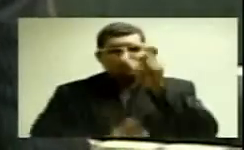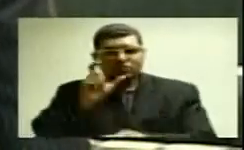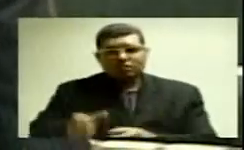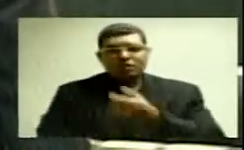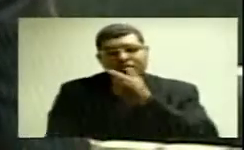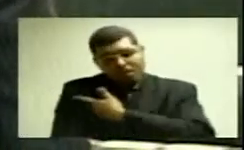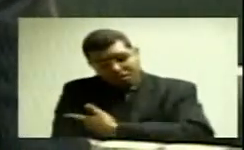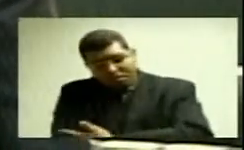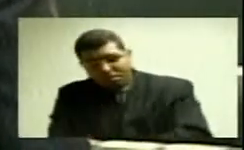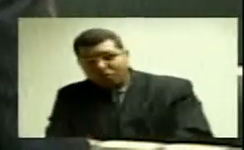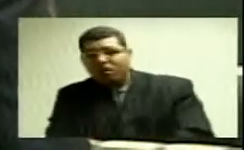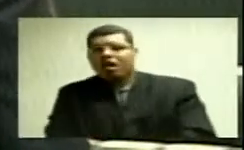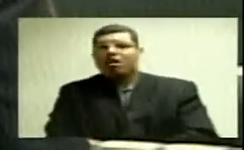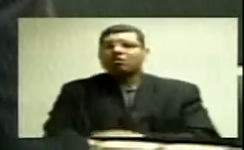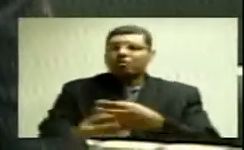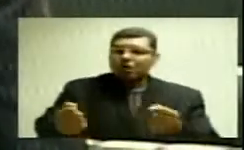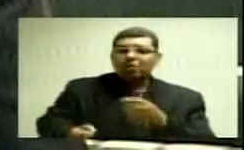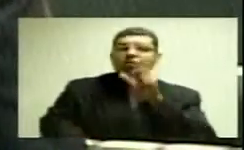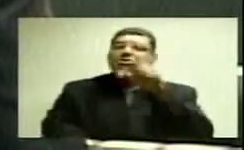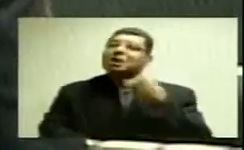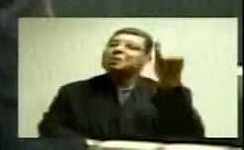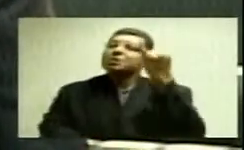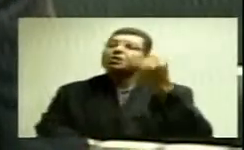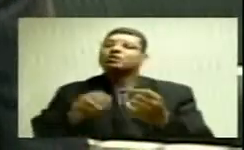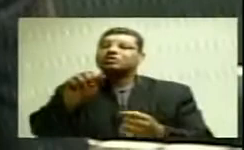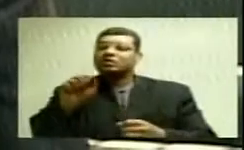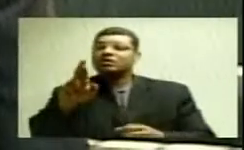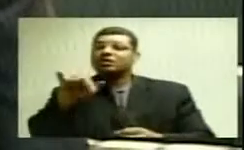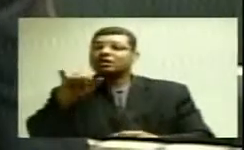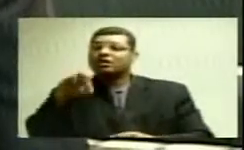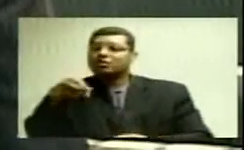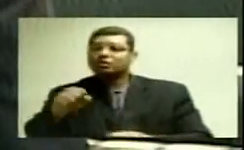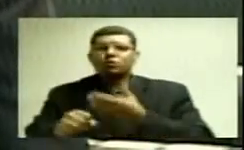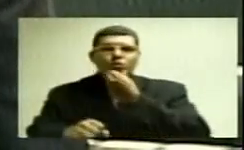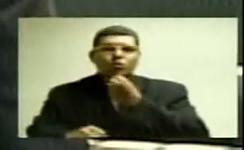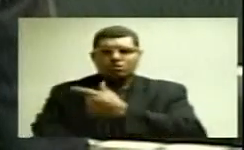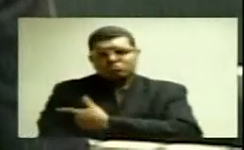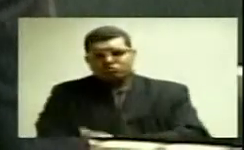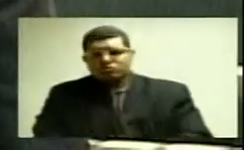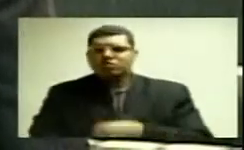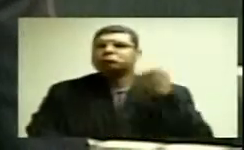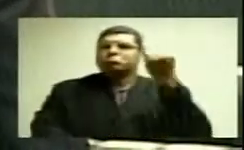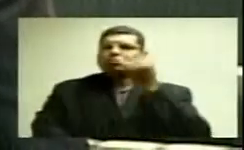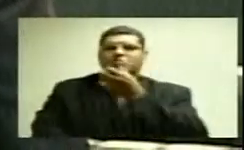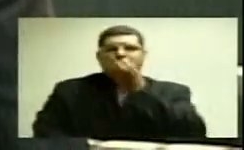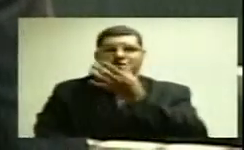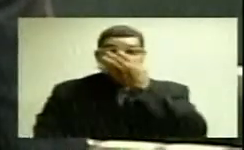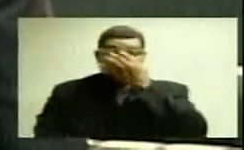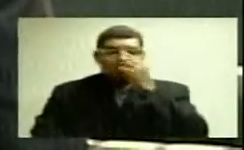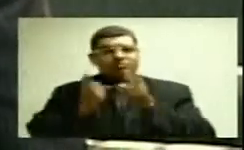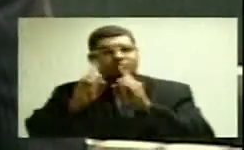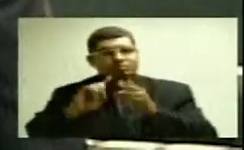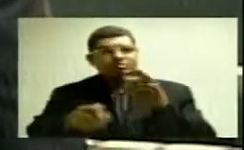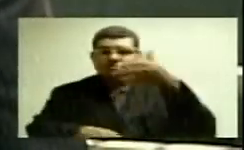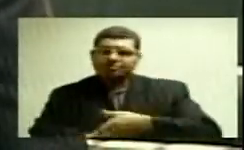muito educada, que aliás é uma característica do desembargador Imoutin, um homem muito educado, um homem muito cortês, dialogou,